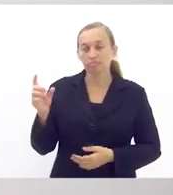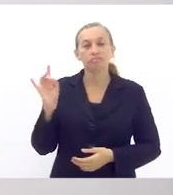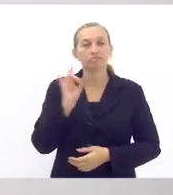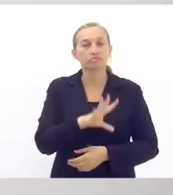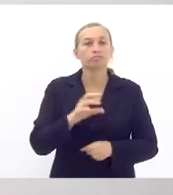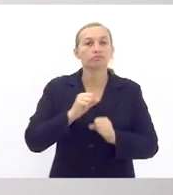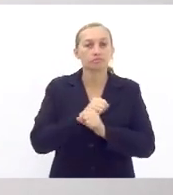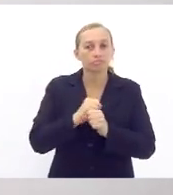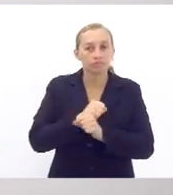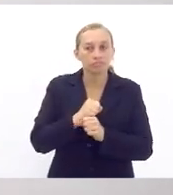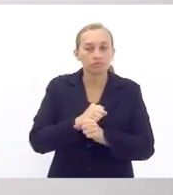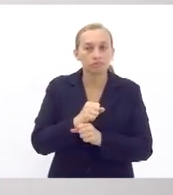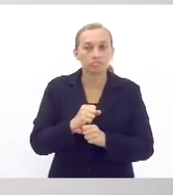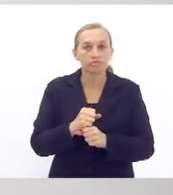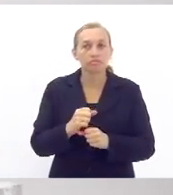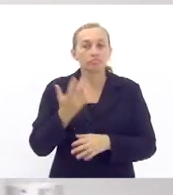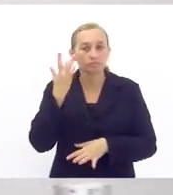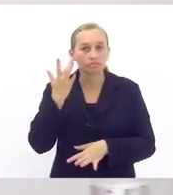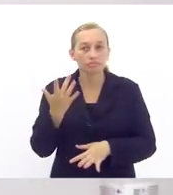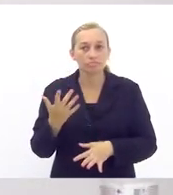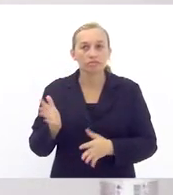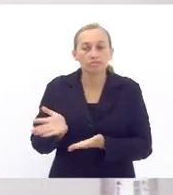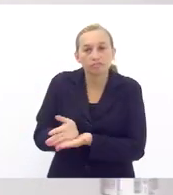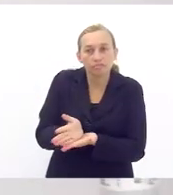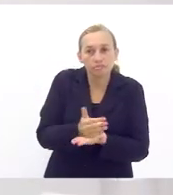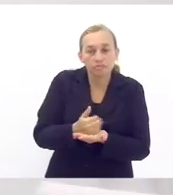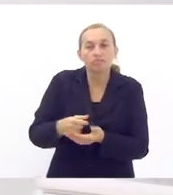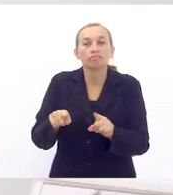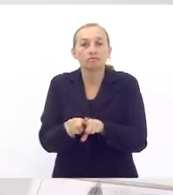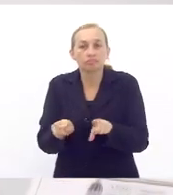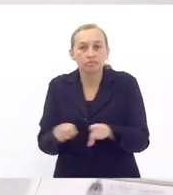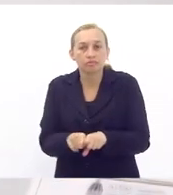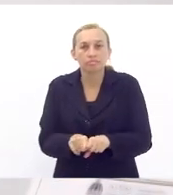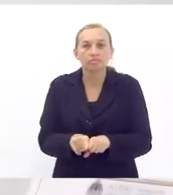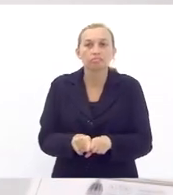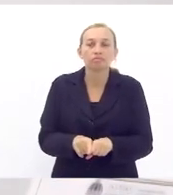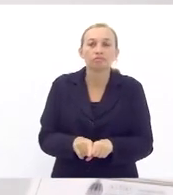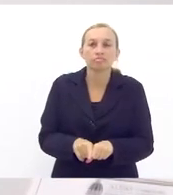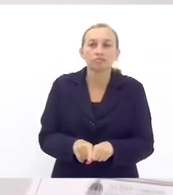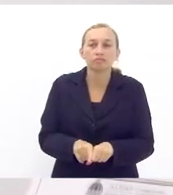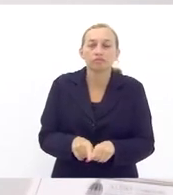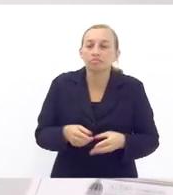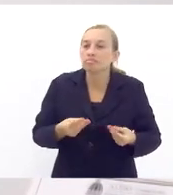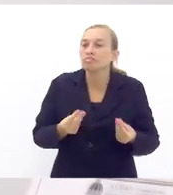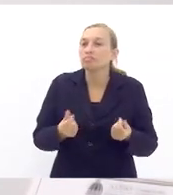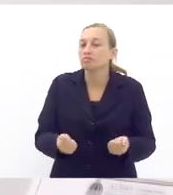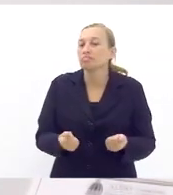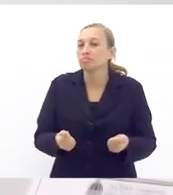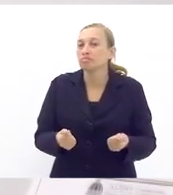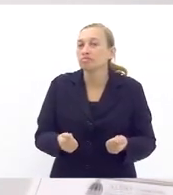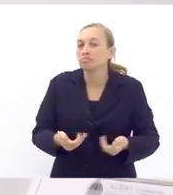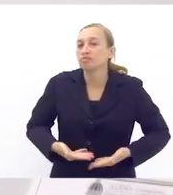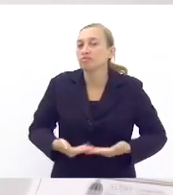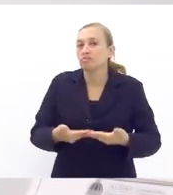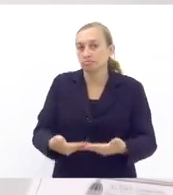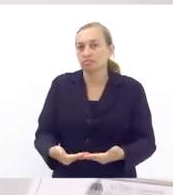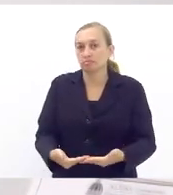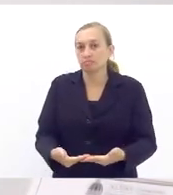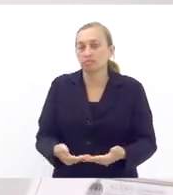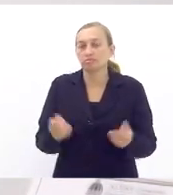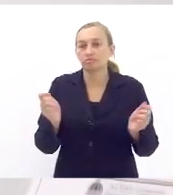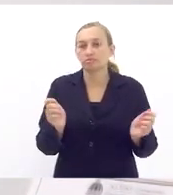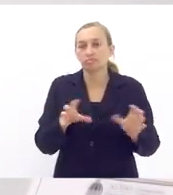últimos anos nos recentes anos e acho que acumula também é a situação delicada pela qual oferta de